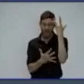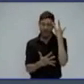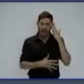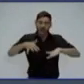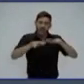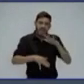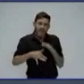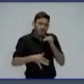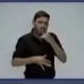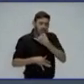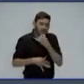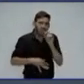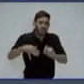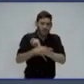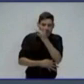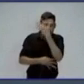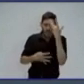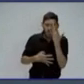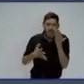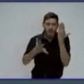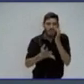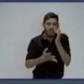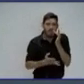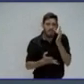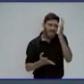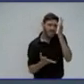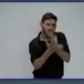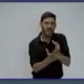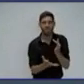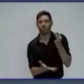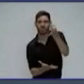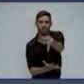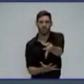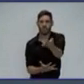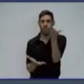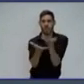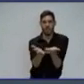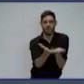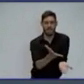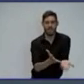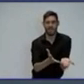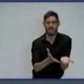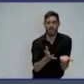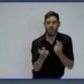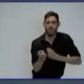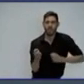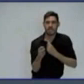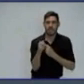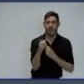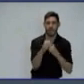pessoas que sentem que perderam a fé no futuro e têm saudades de um tempo bom que não